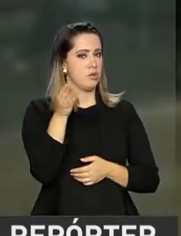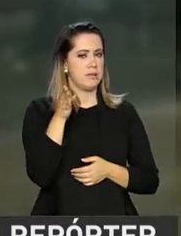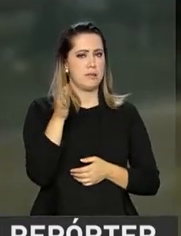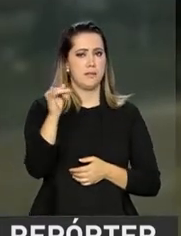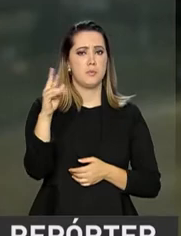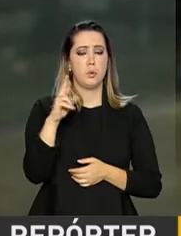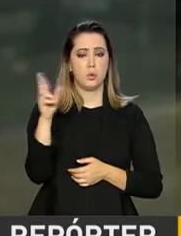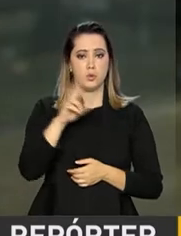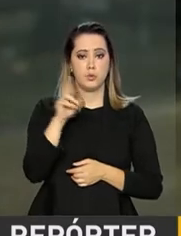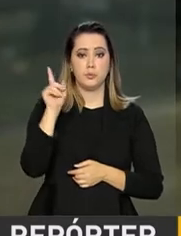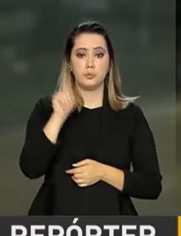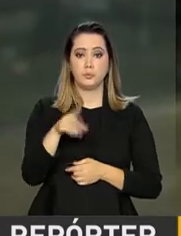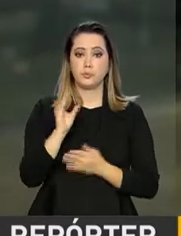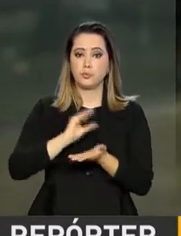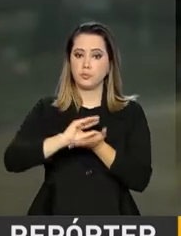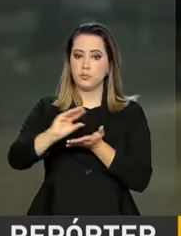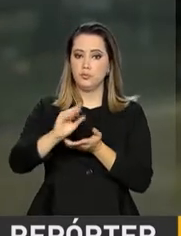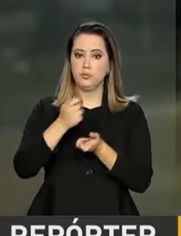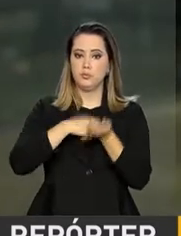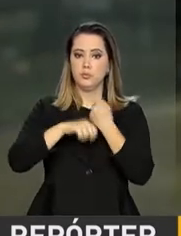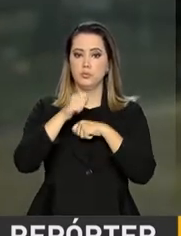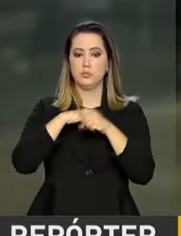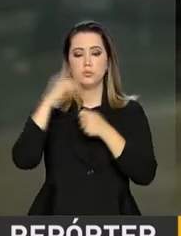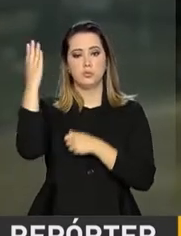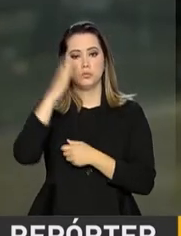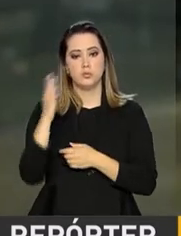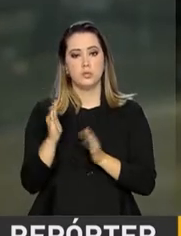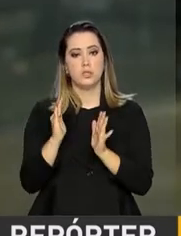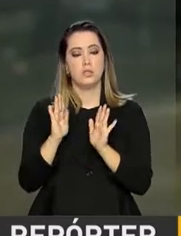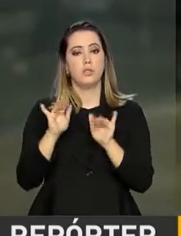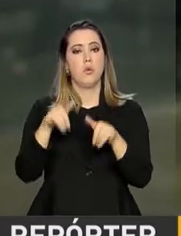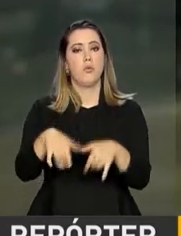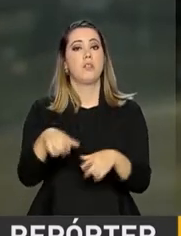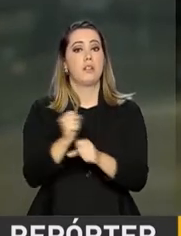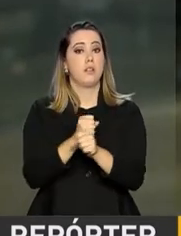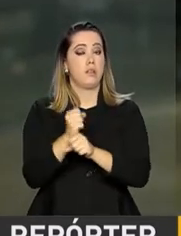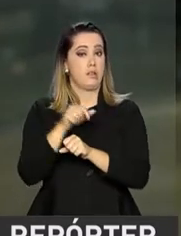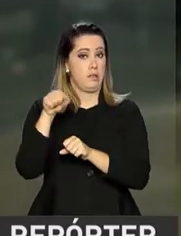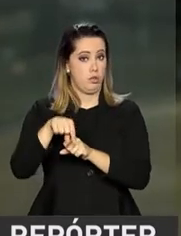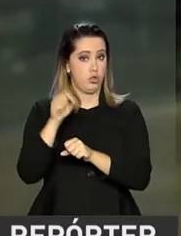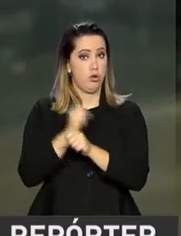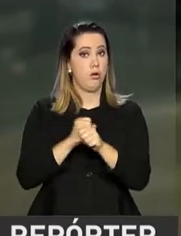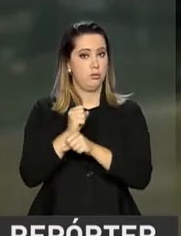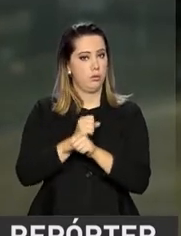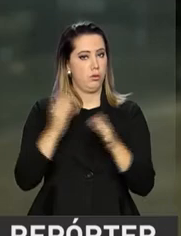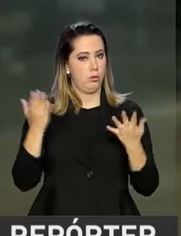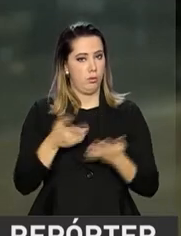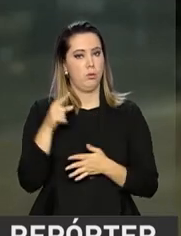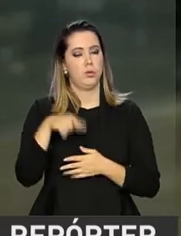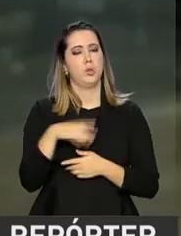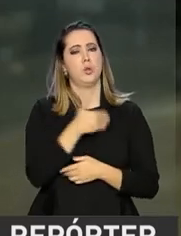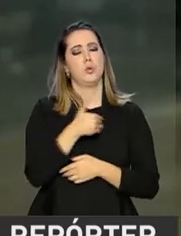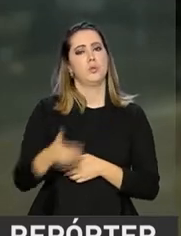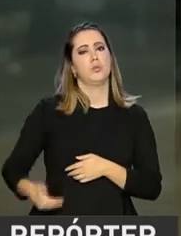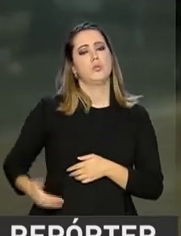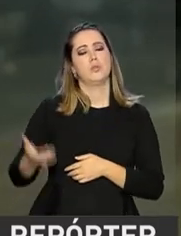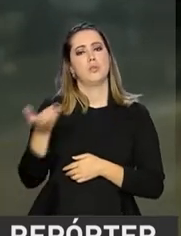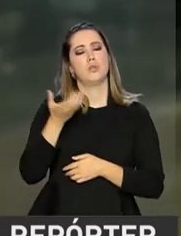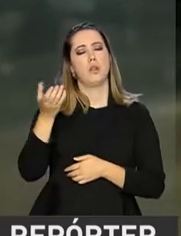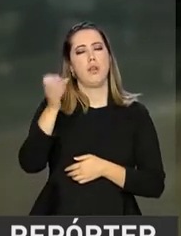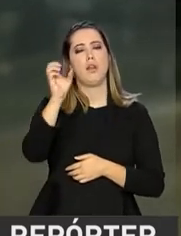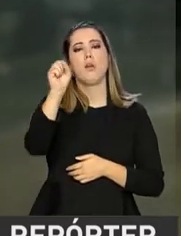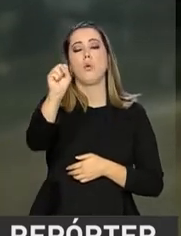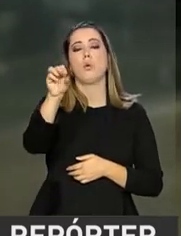vão ser injetados na economia brasileira até o fim deste ano ea expectativa do governo é que cerca de 8 milhões